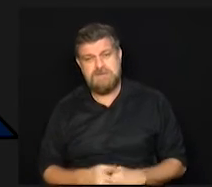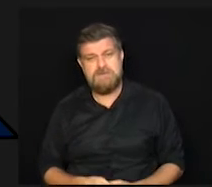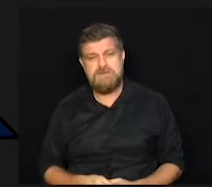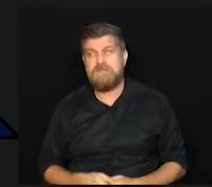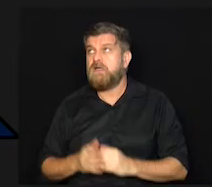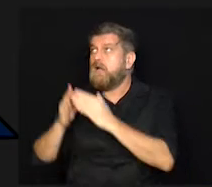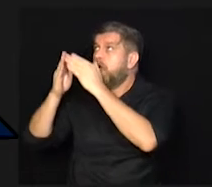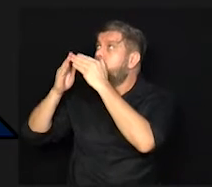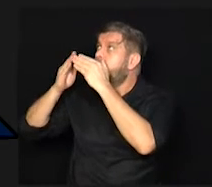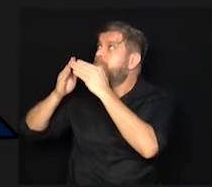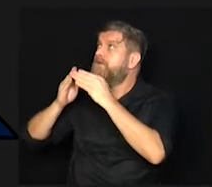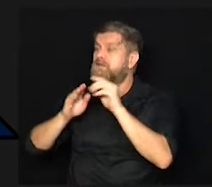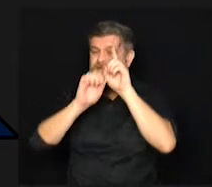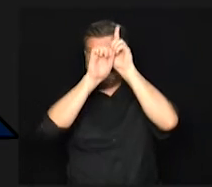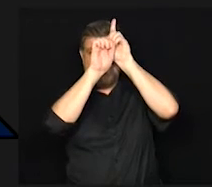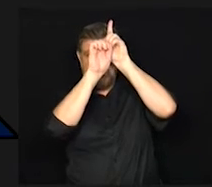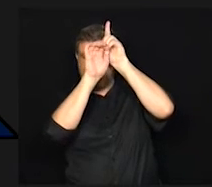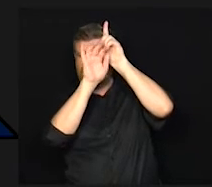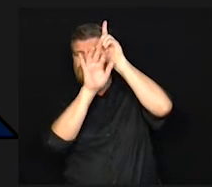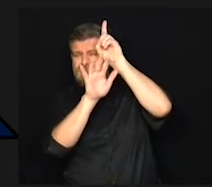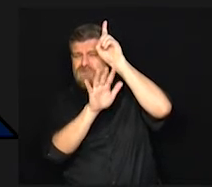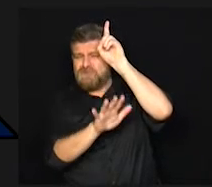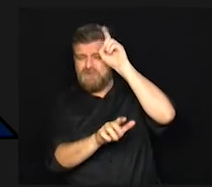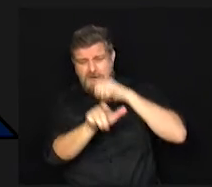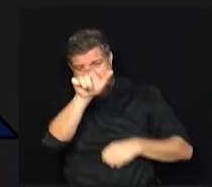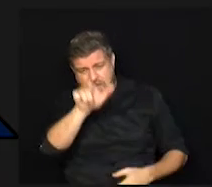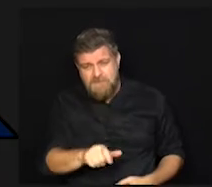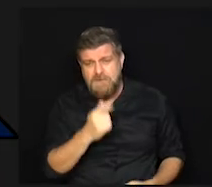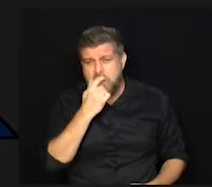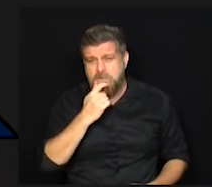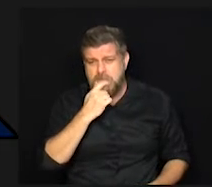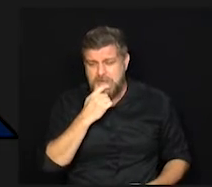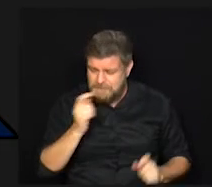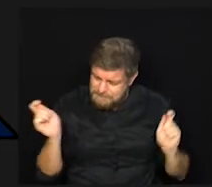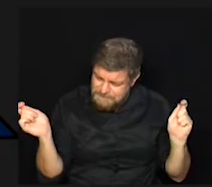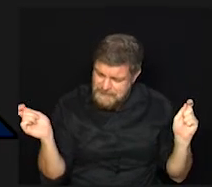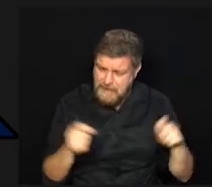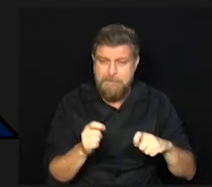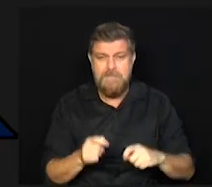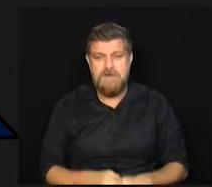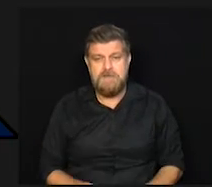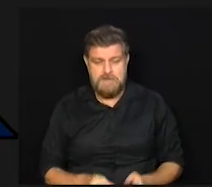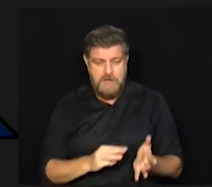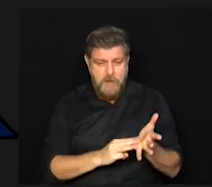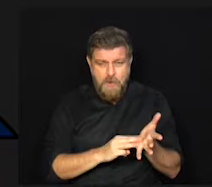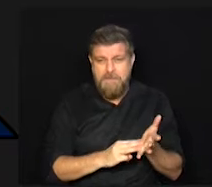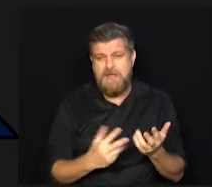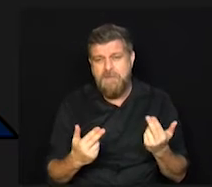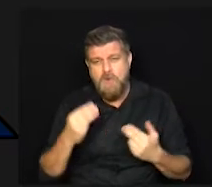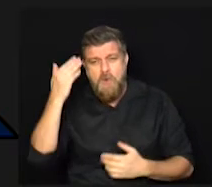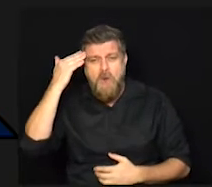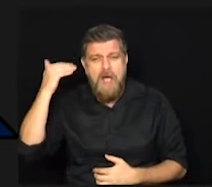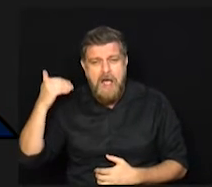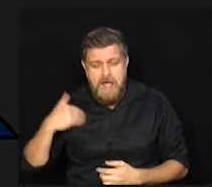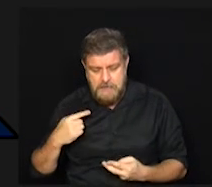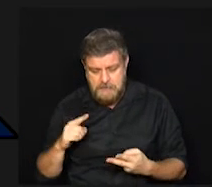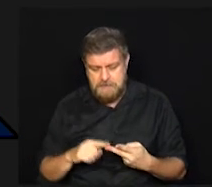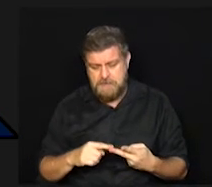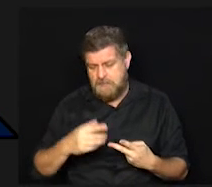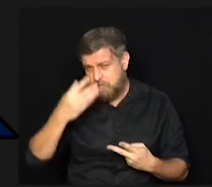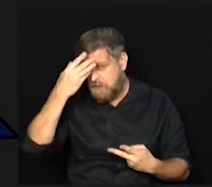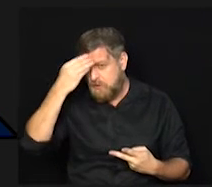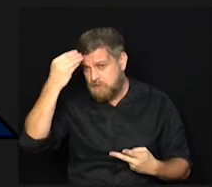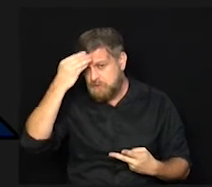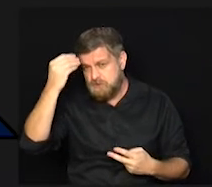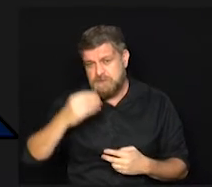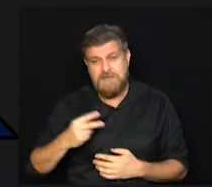te capacite cada vez mais. Os membros das comissões, como eu vi a Débora falando, e o Jair e os demais,